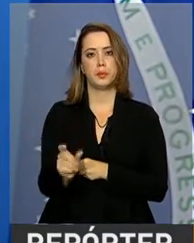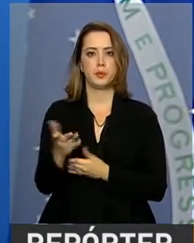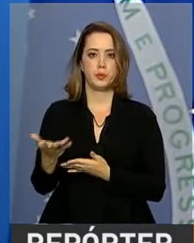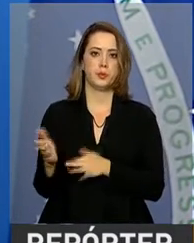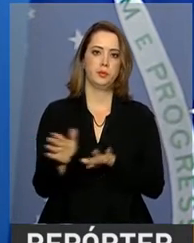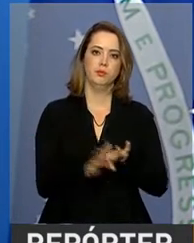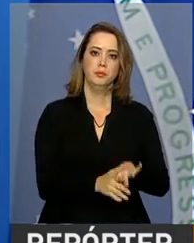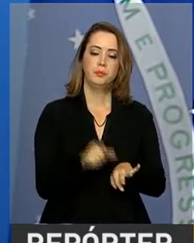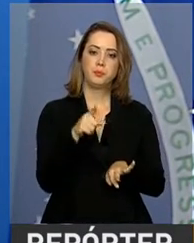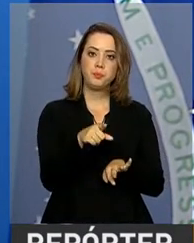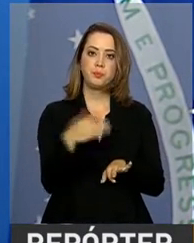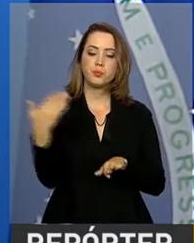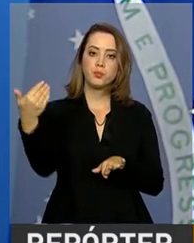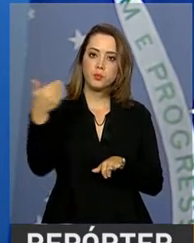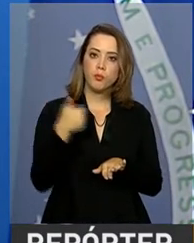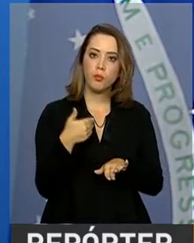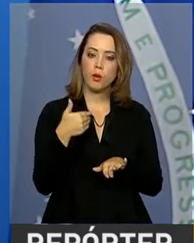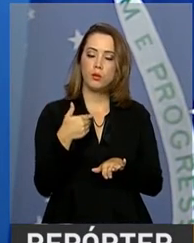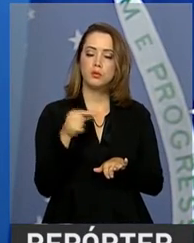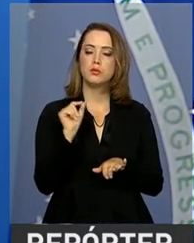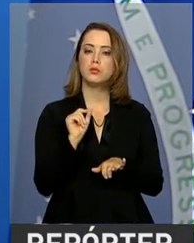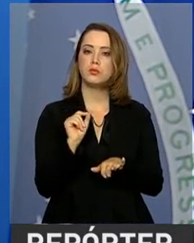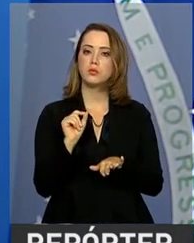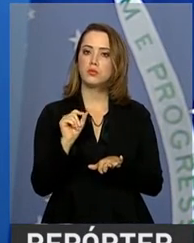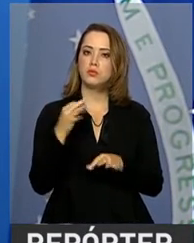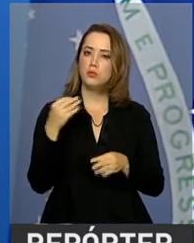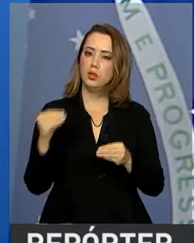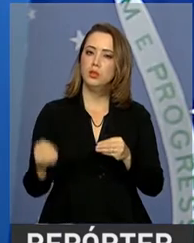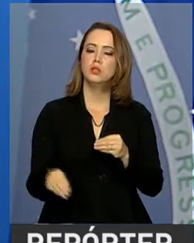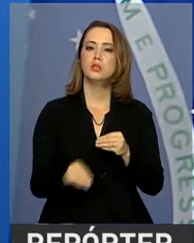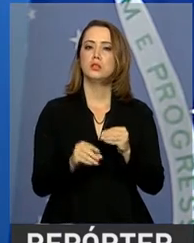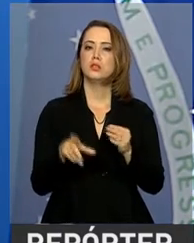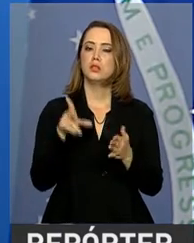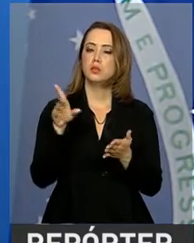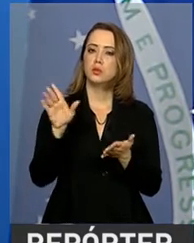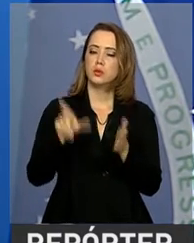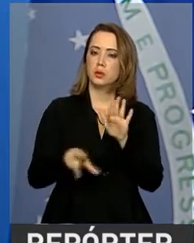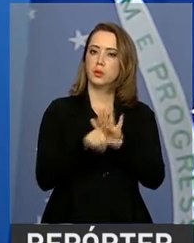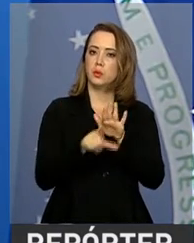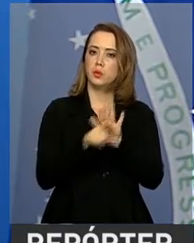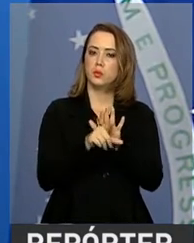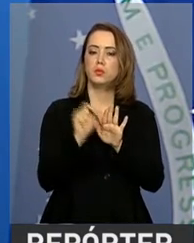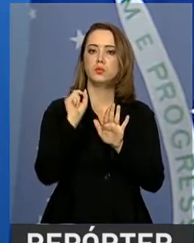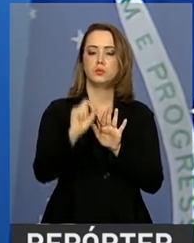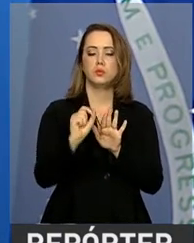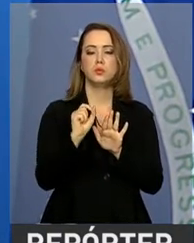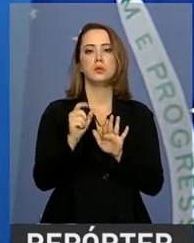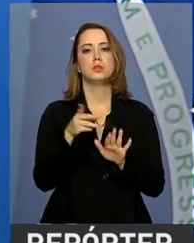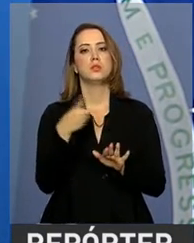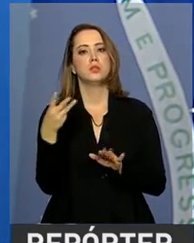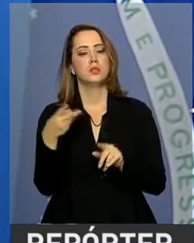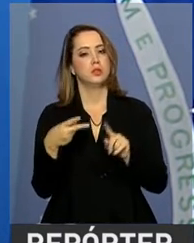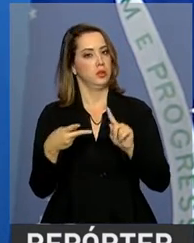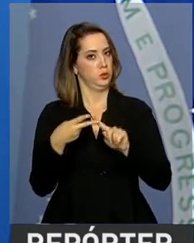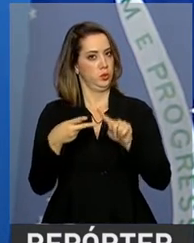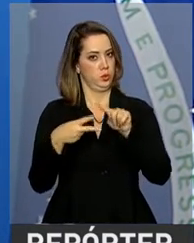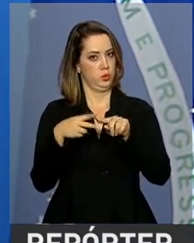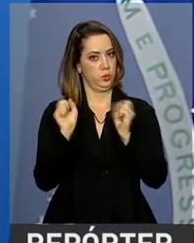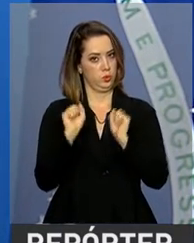trazer disciplina a um domínio sensível das relações institucionais entre dois poderes do